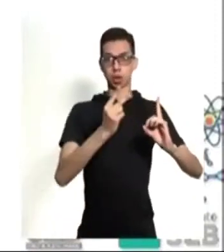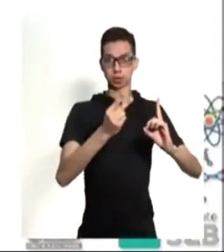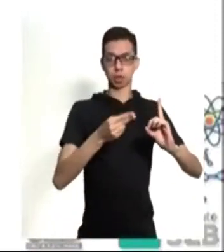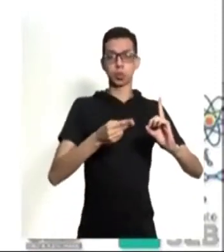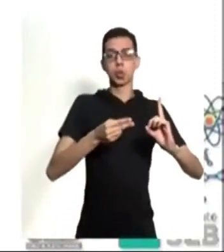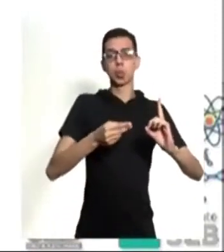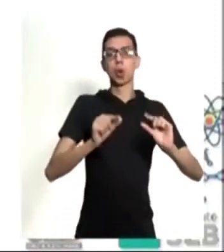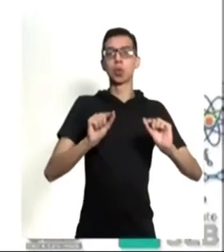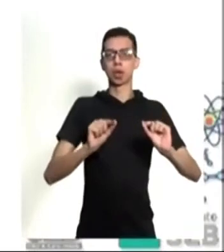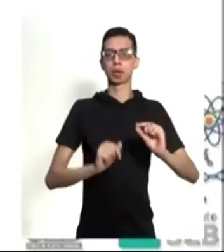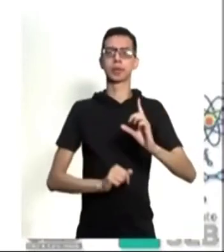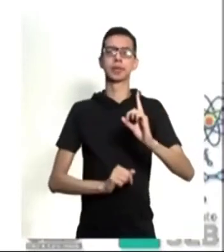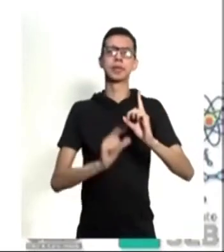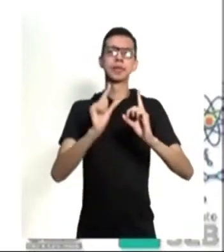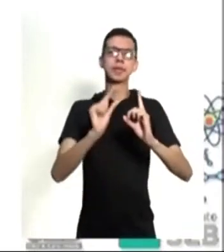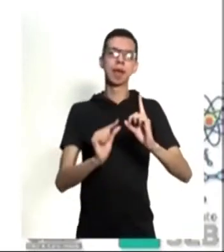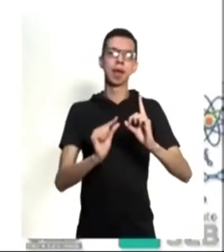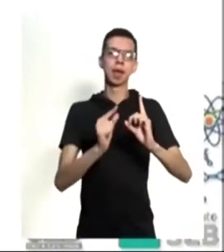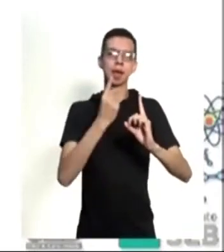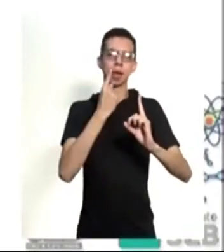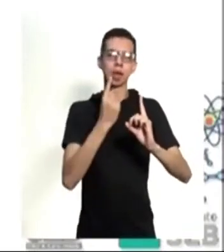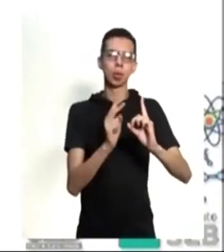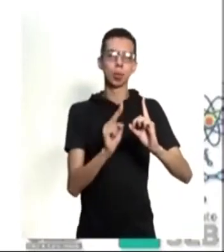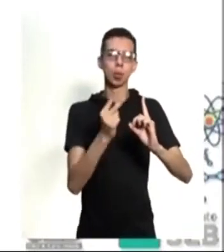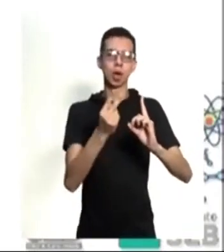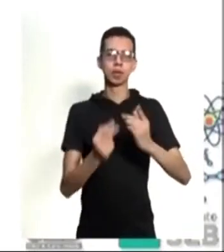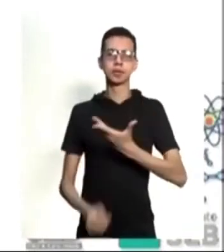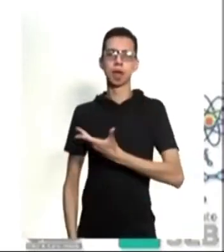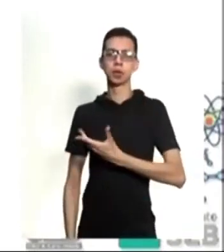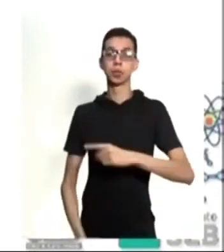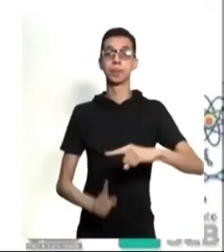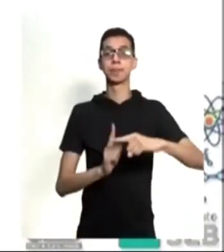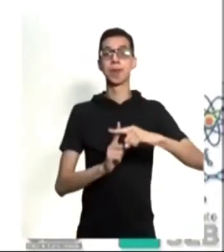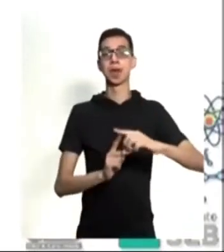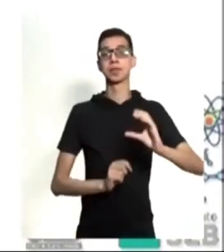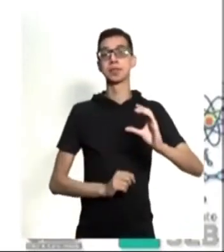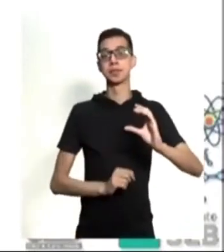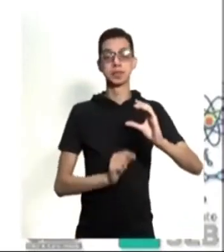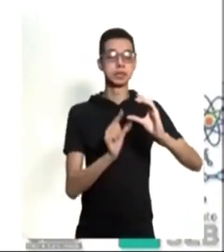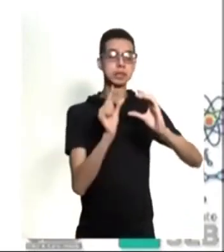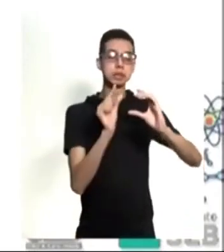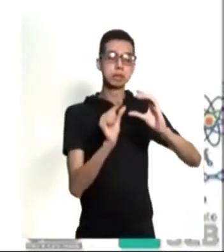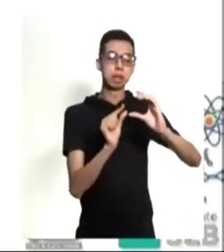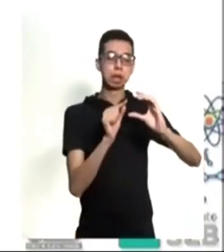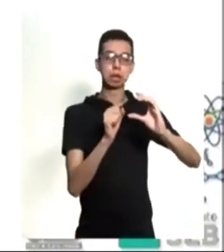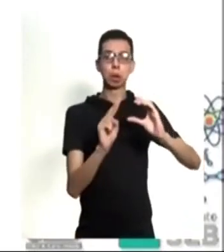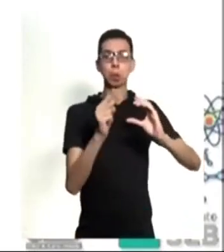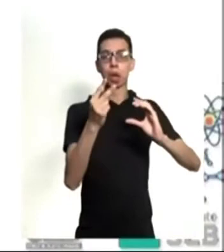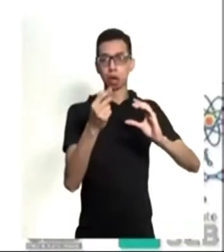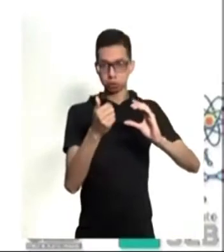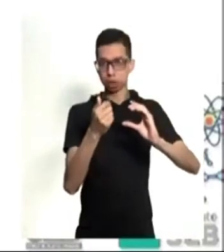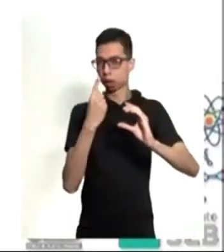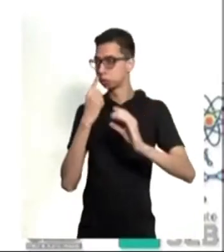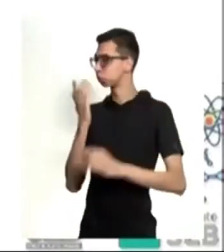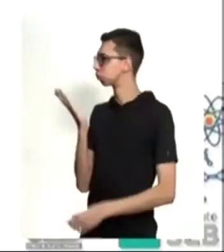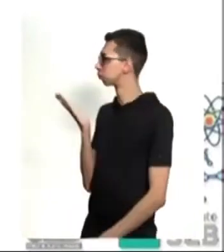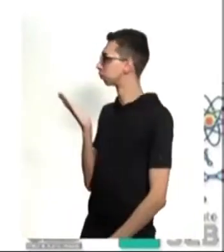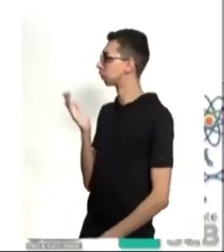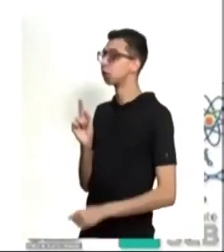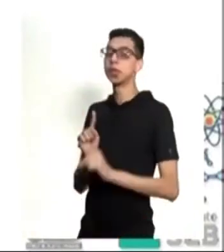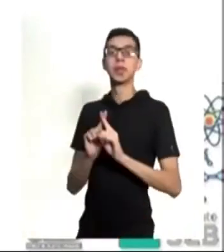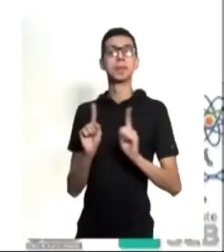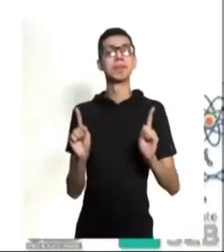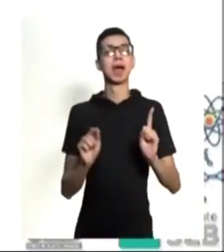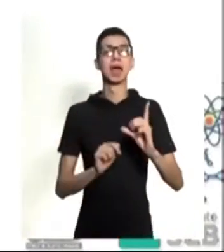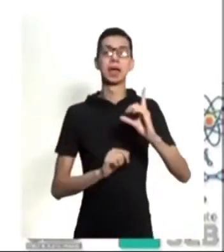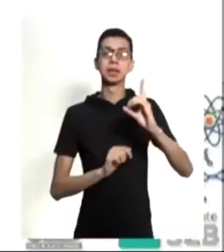um cateto Dzinho ao quadrado, mais o outro cateto Czinho ao quadrado. Só que esse Dzinho ao quadrado, olha lá,